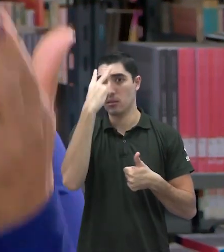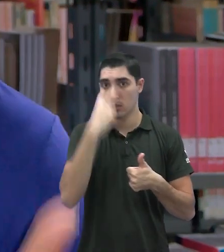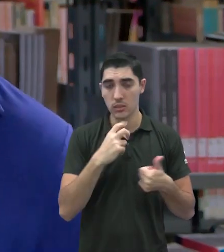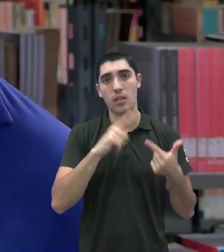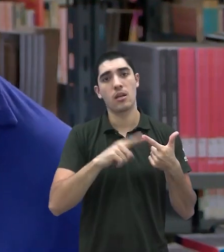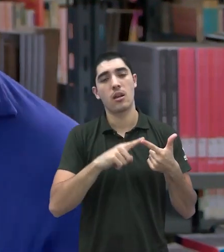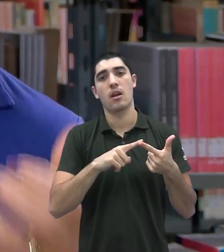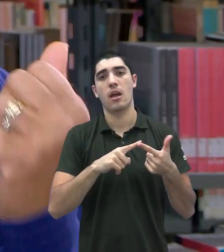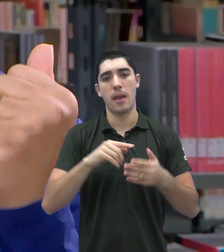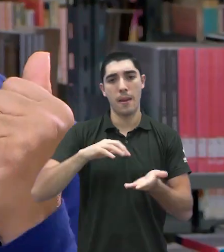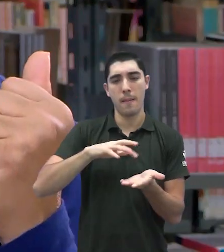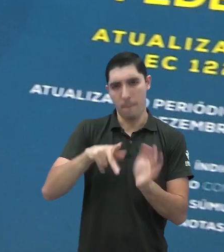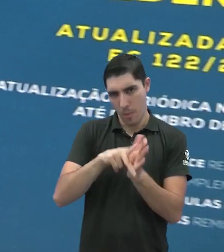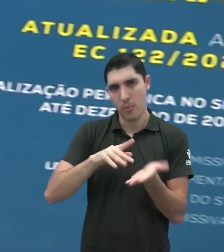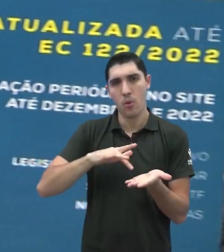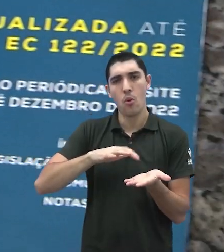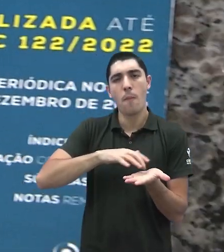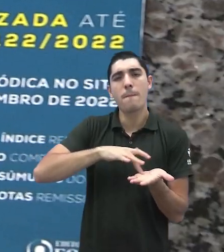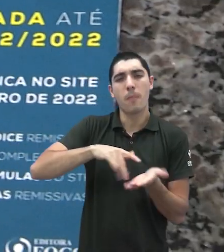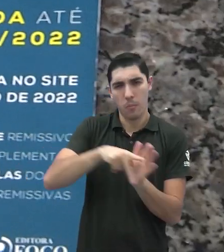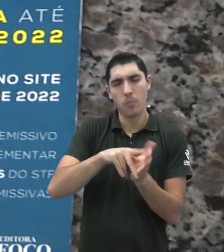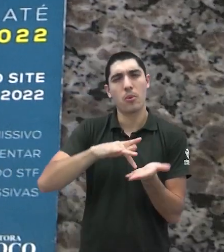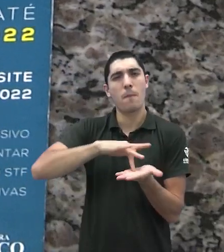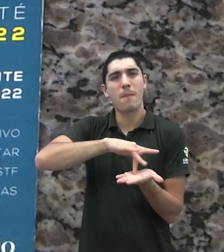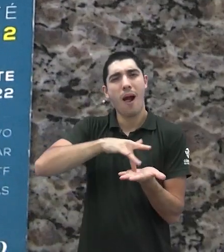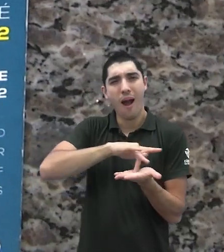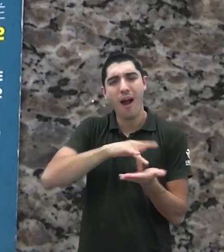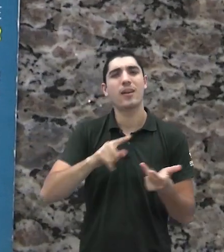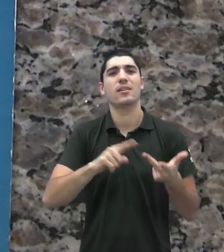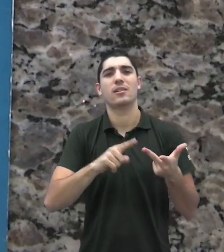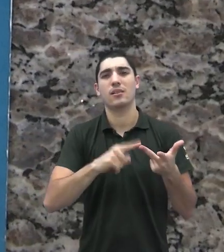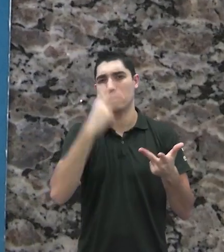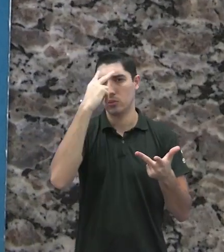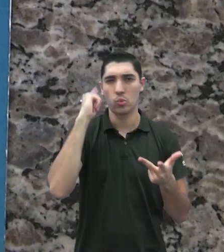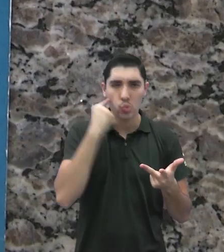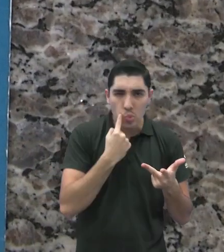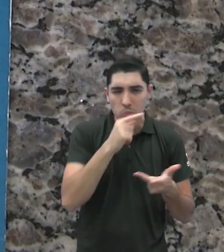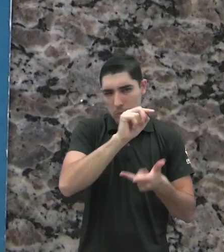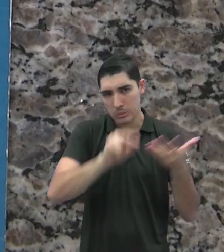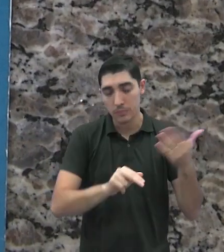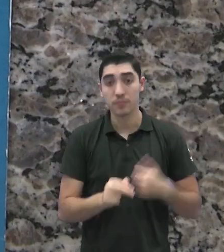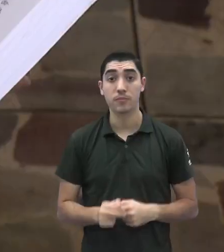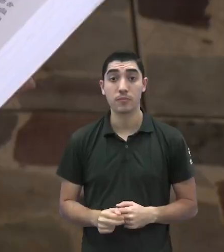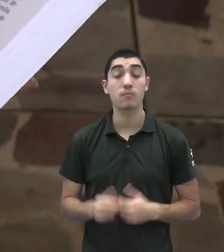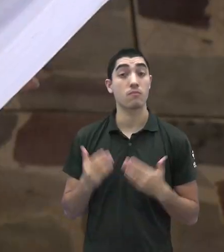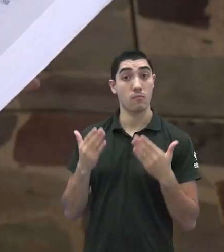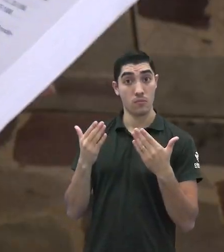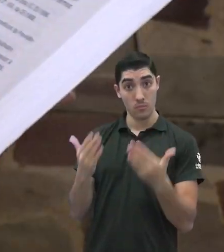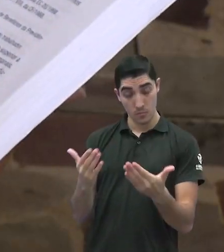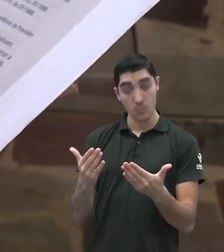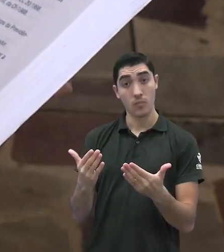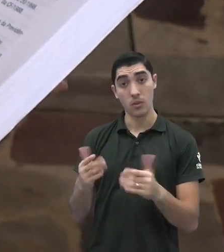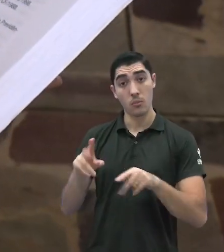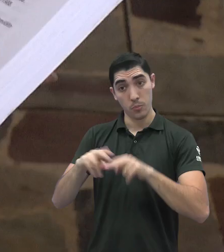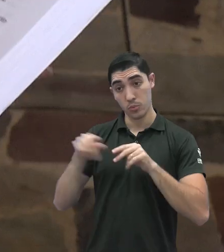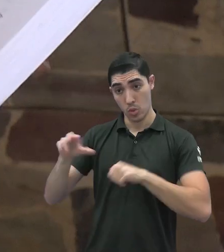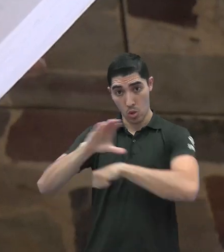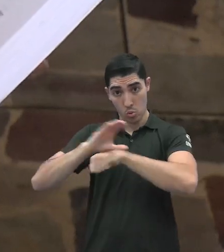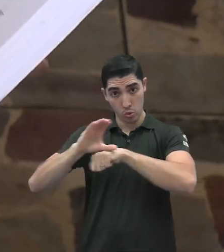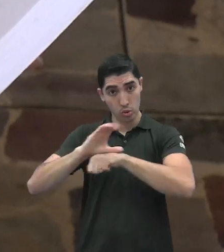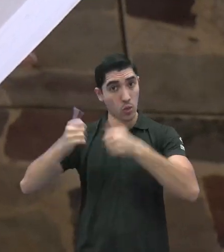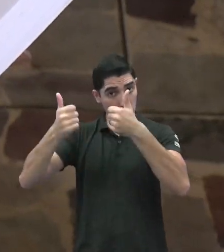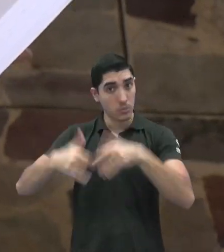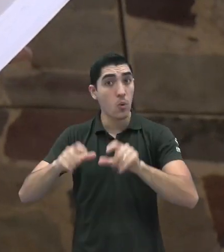braille, né, a subvisão. A Constituição Federal de 1988 estabelece a educação como